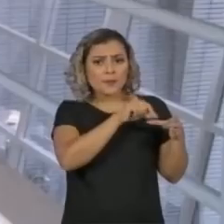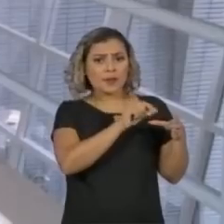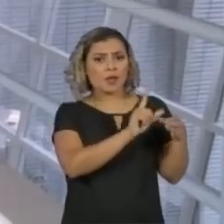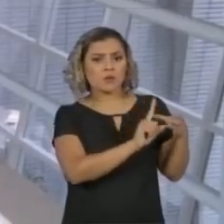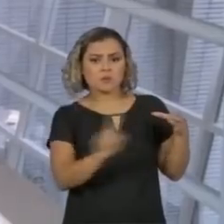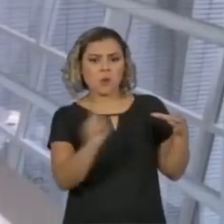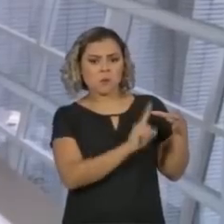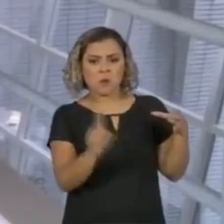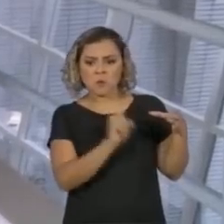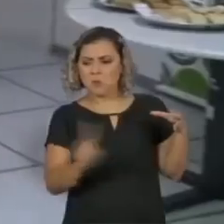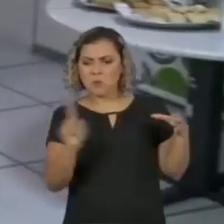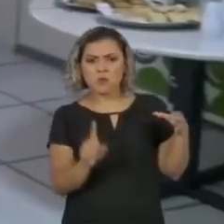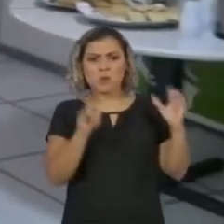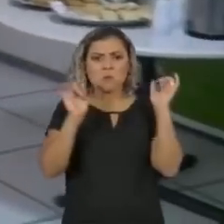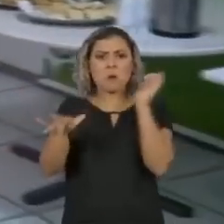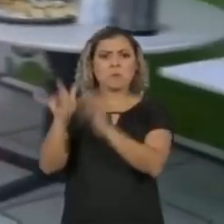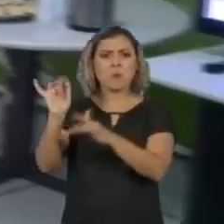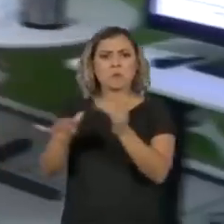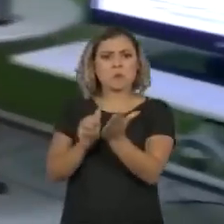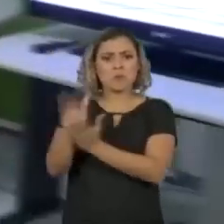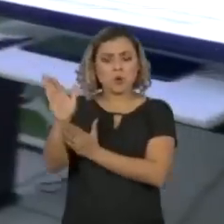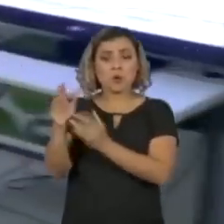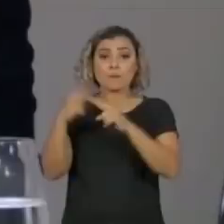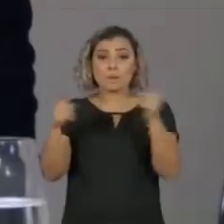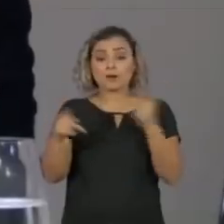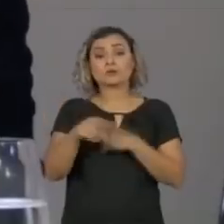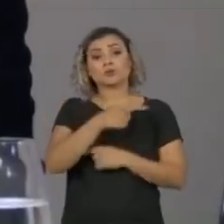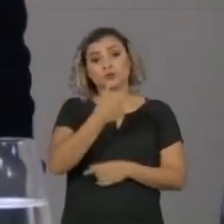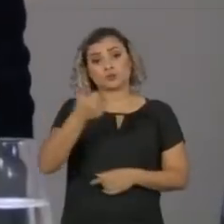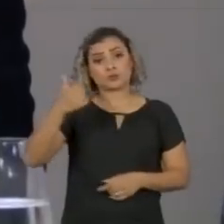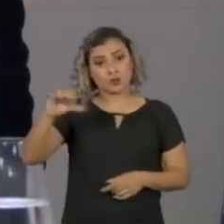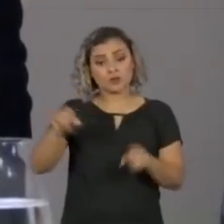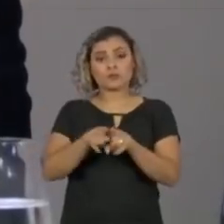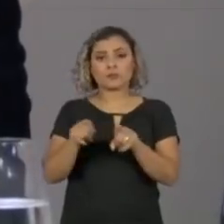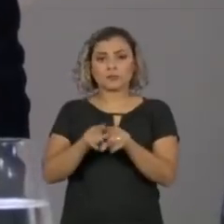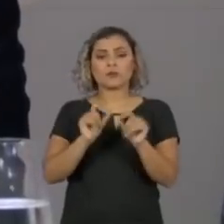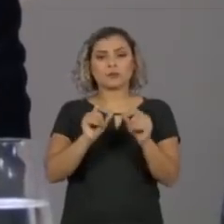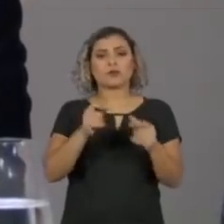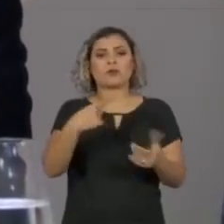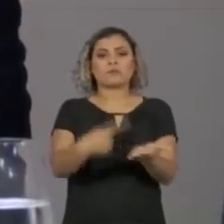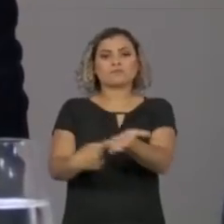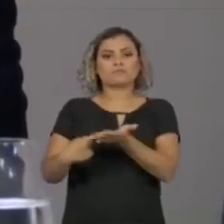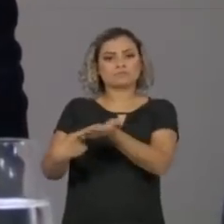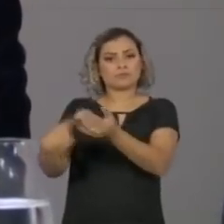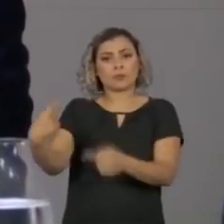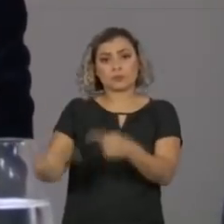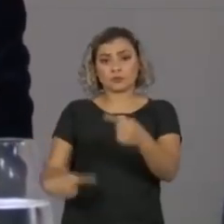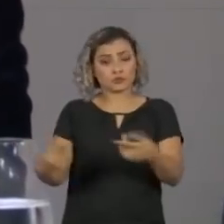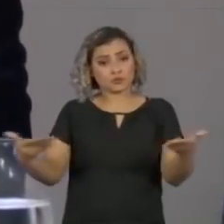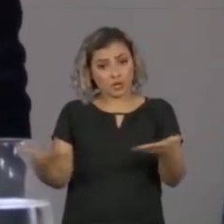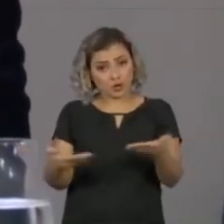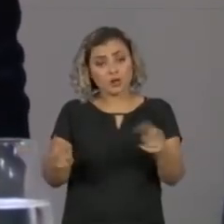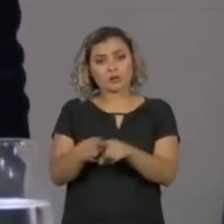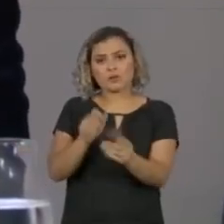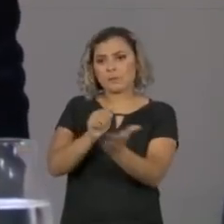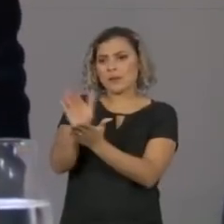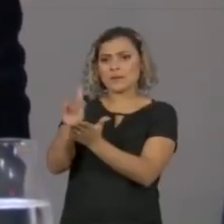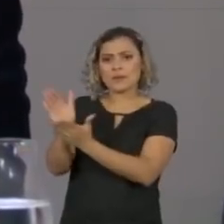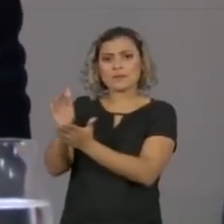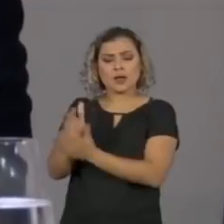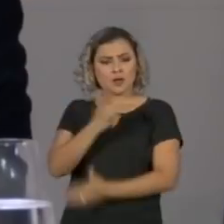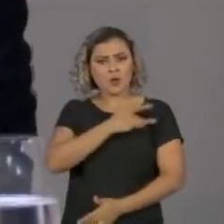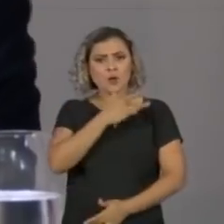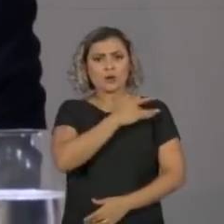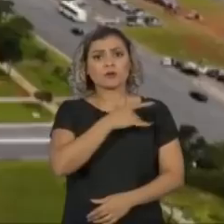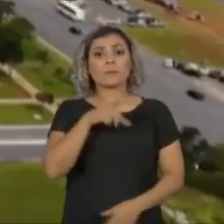ministro. Ainda em 2019, Bolsonaro tirou da Casa Civil a articulação política. E agora, junto com as demissões, tirou de